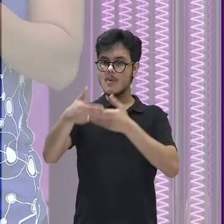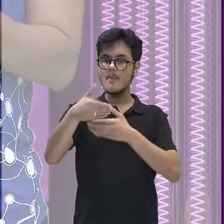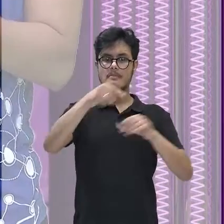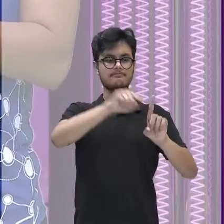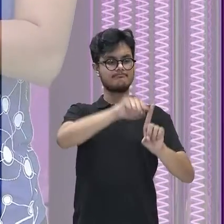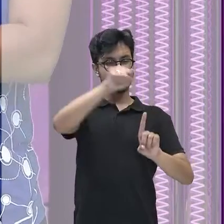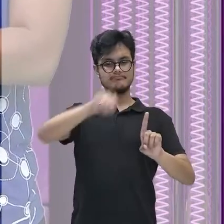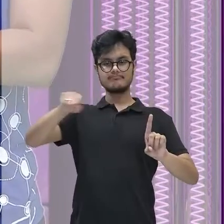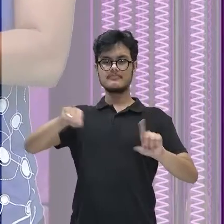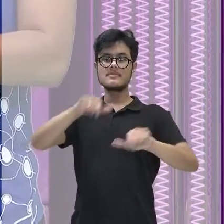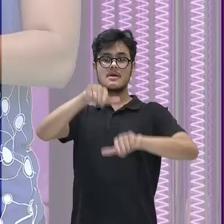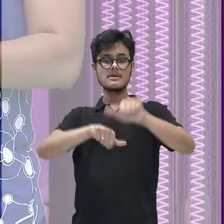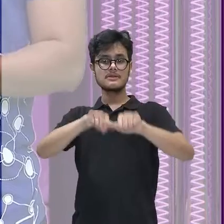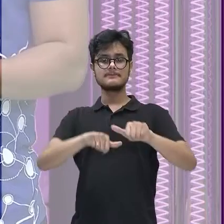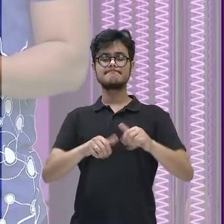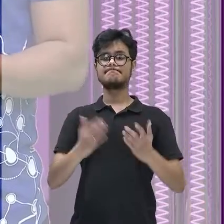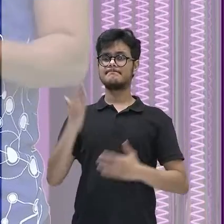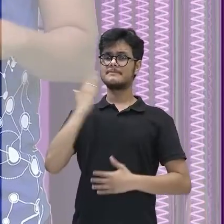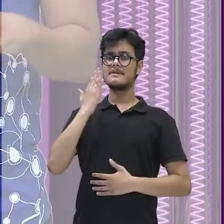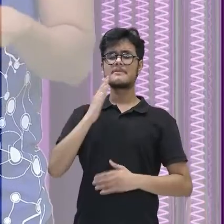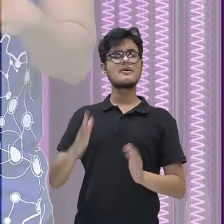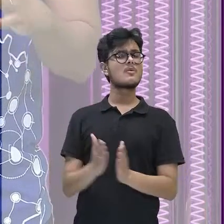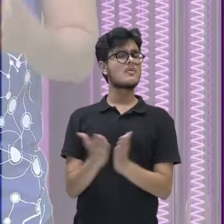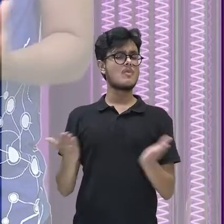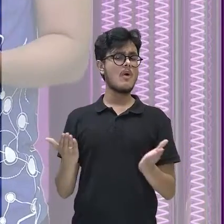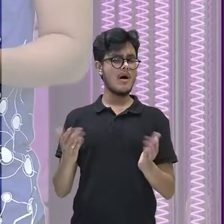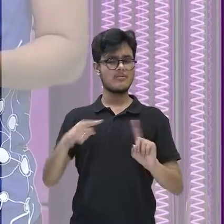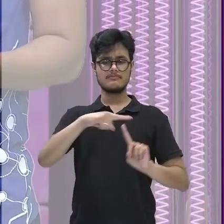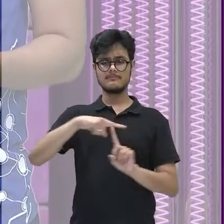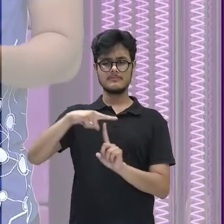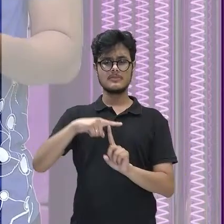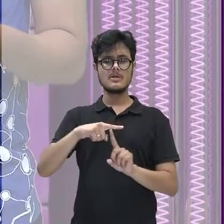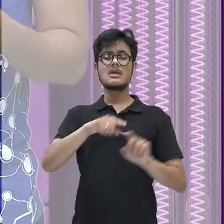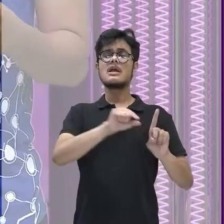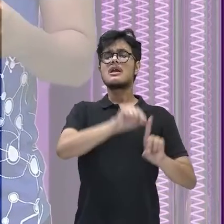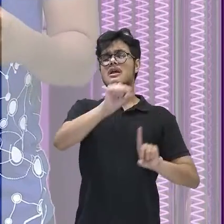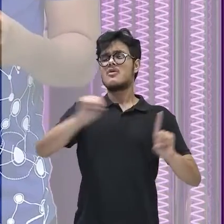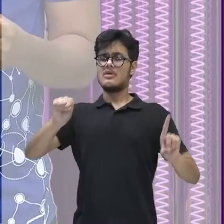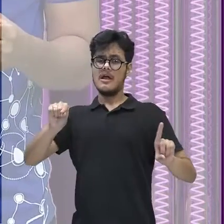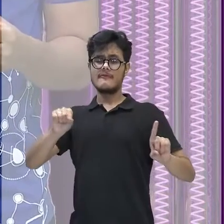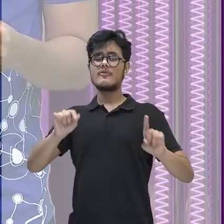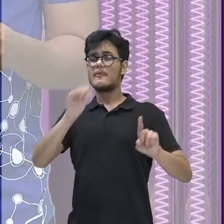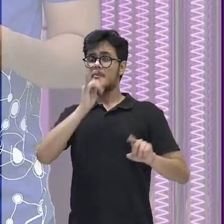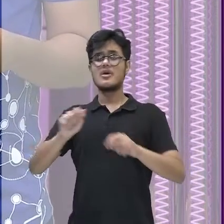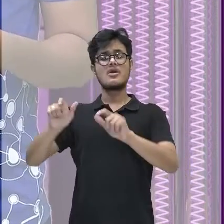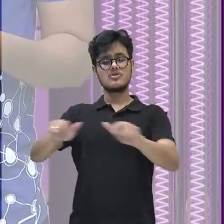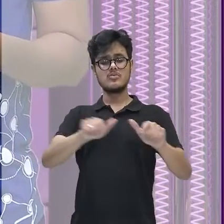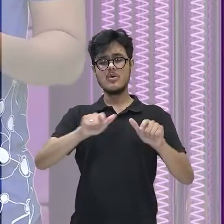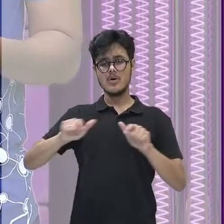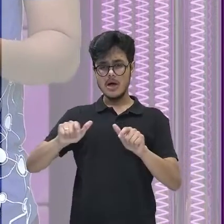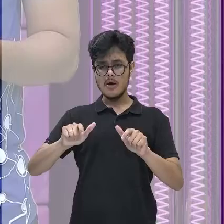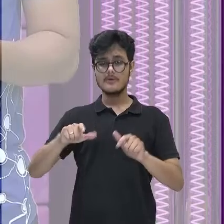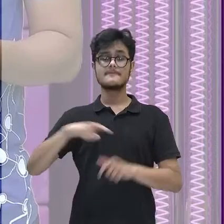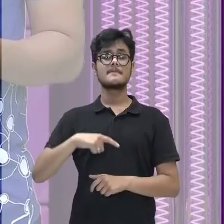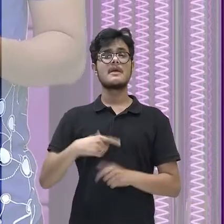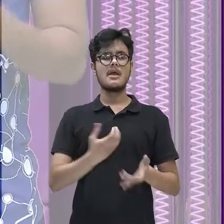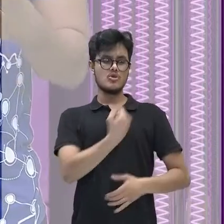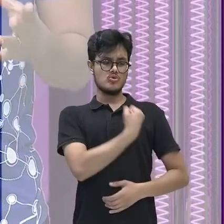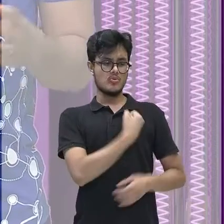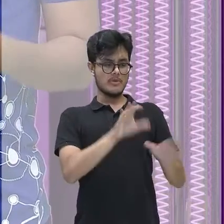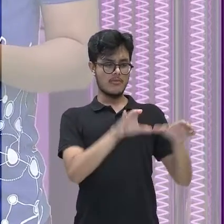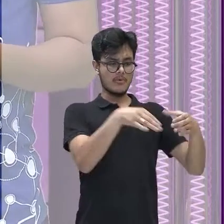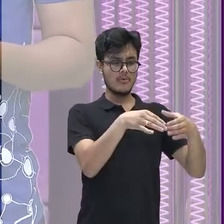gente detectar qual é o tipo de gráfico. Por exemplo, se for um gráfico de setores, ele vai estar trabalhando em valores